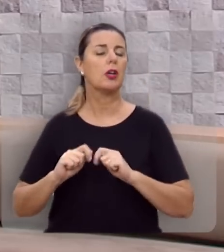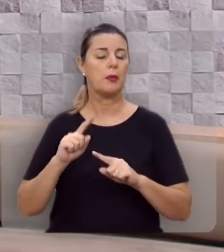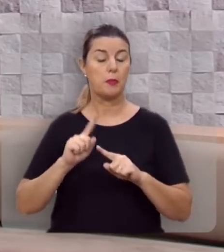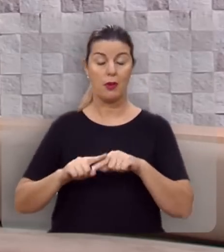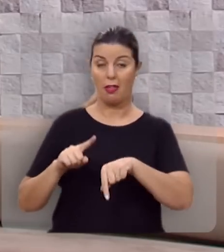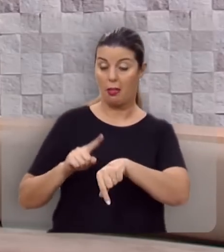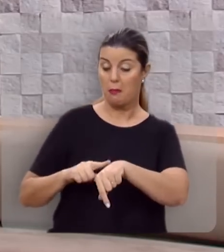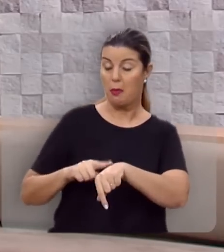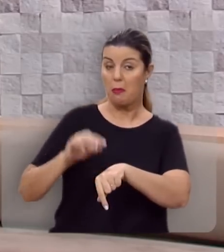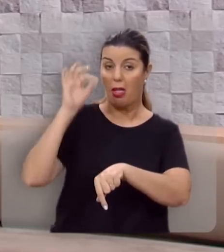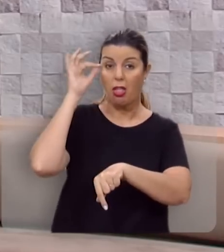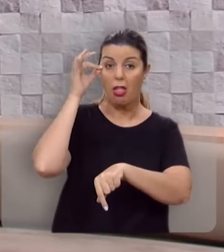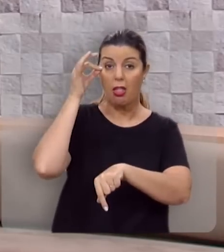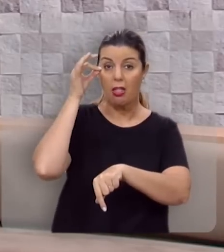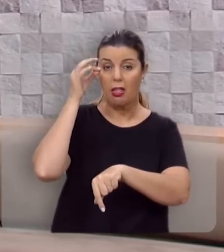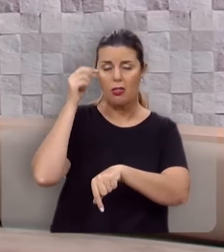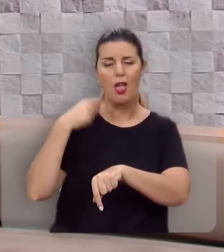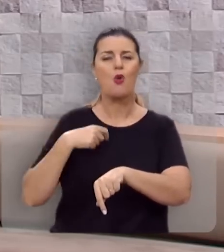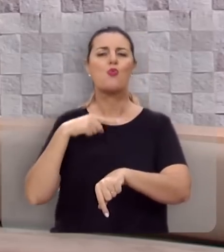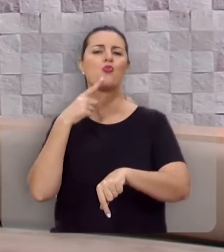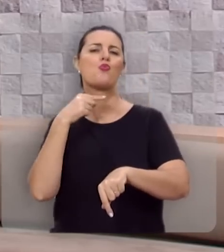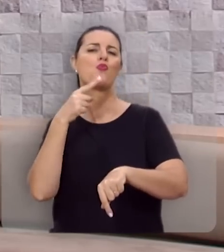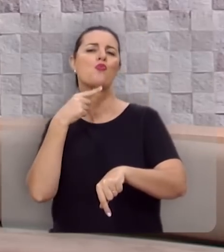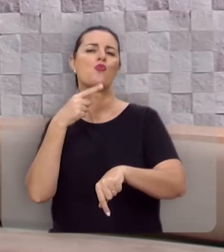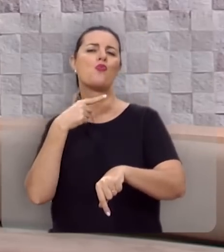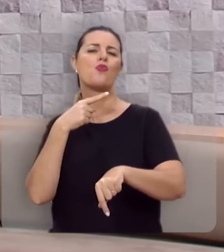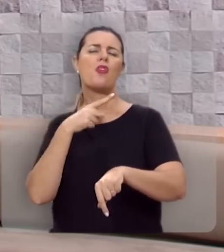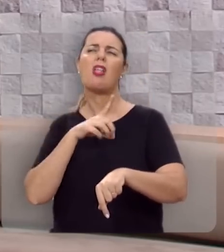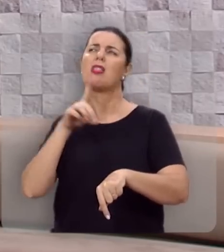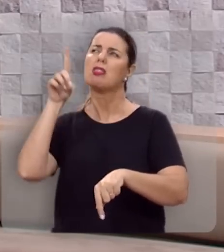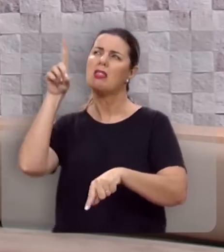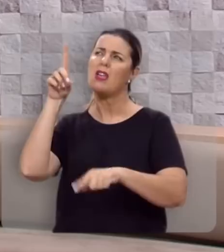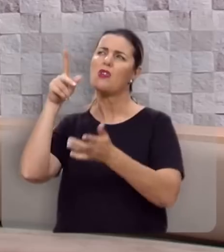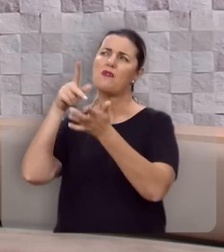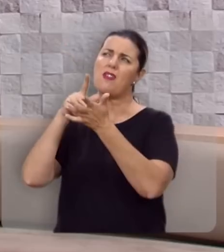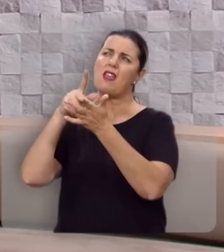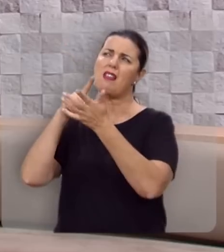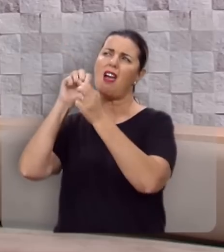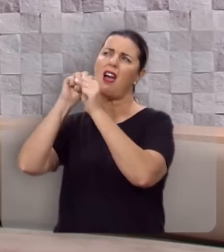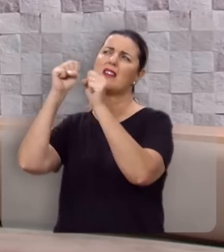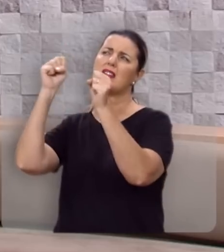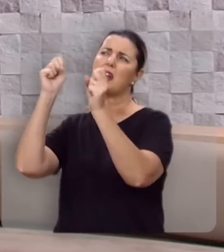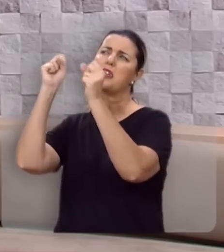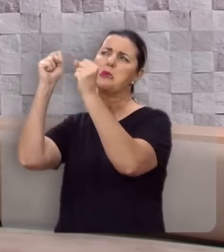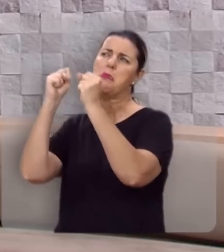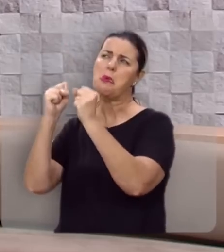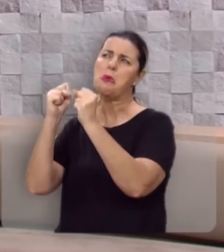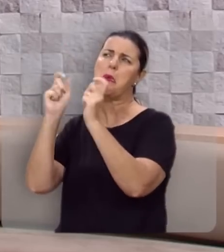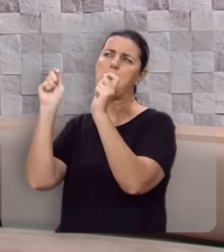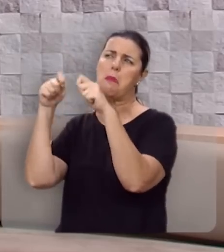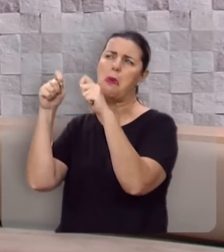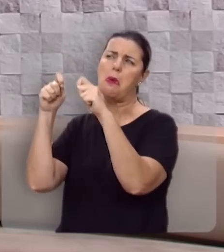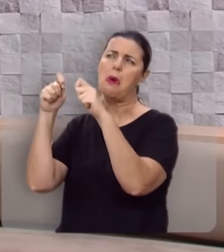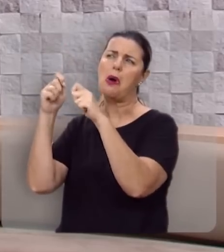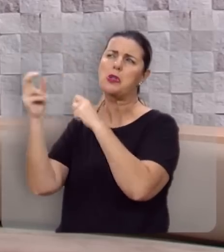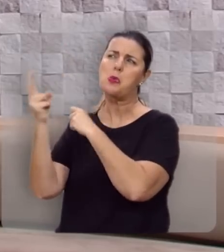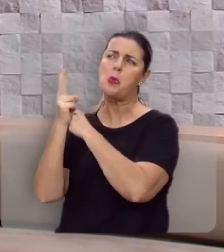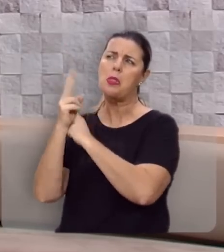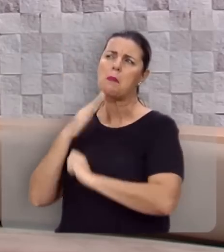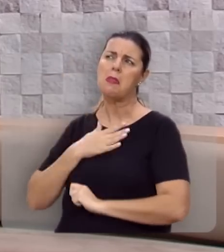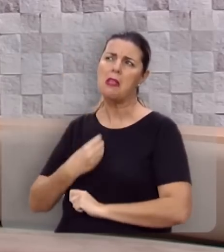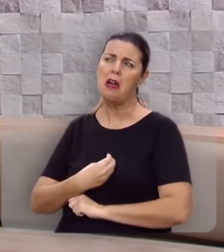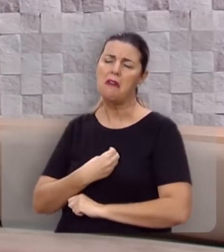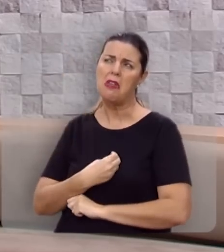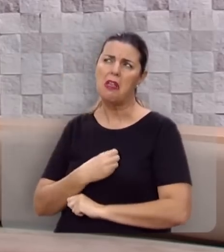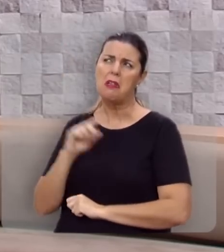porque naquele momento eu duvido que Deus seja suficientemente poderoso e bom para